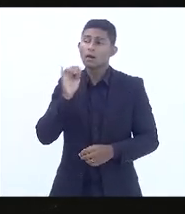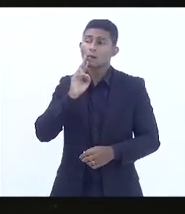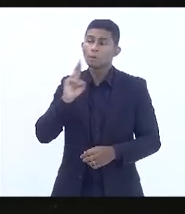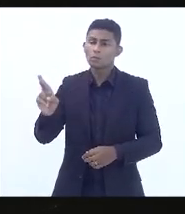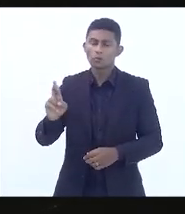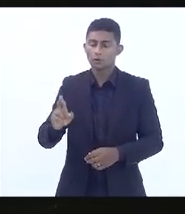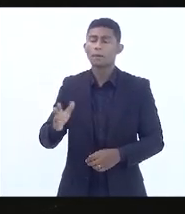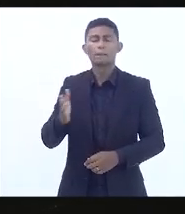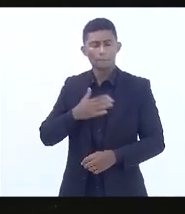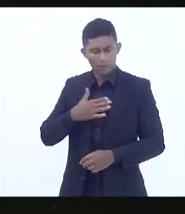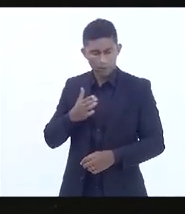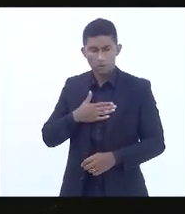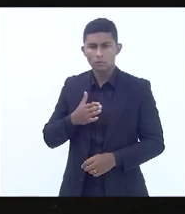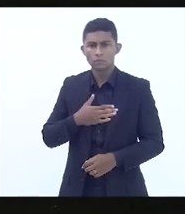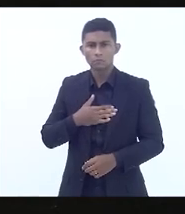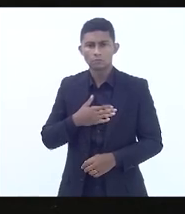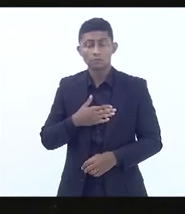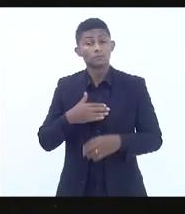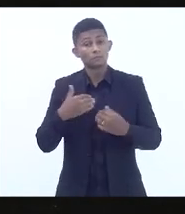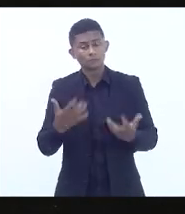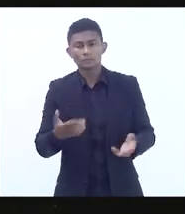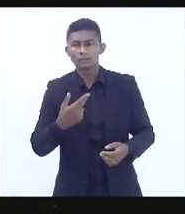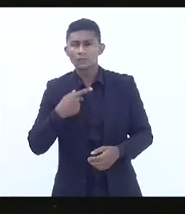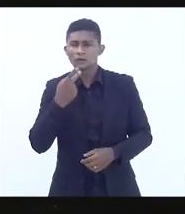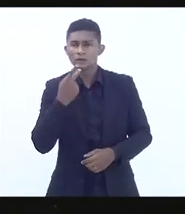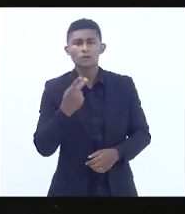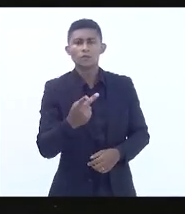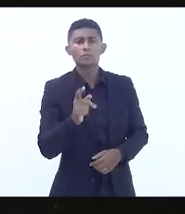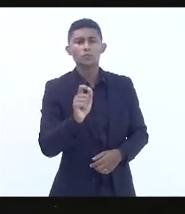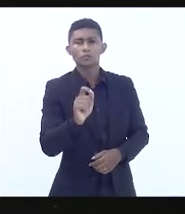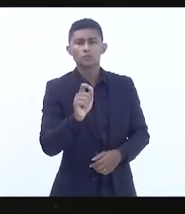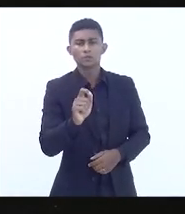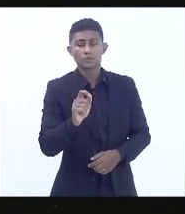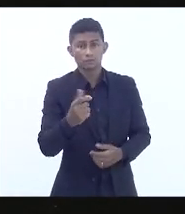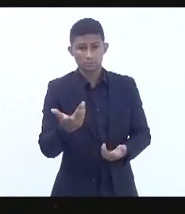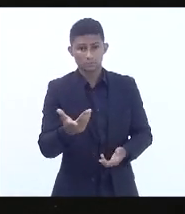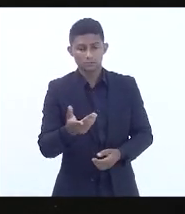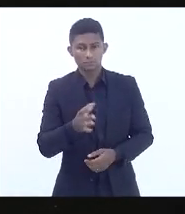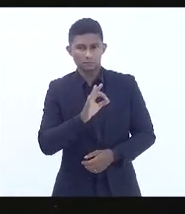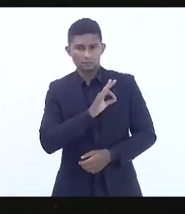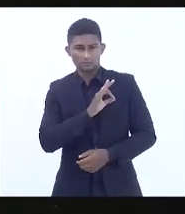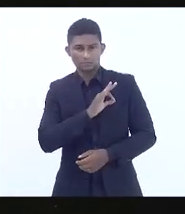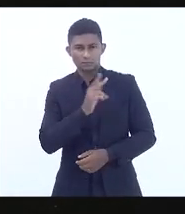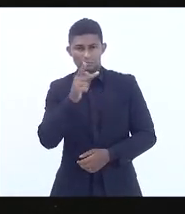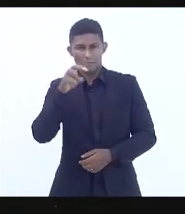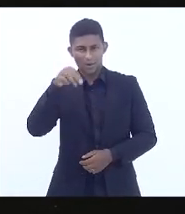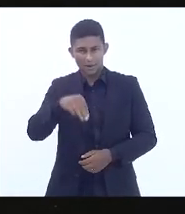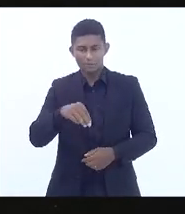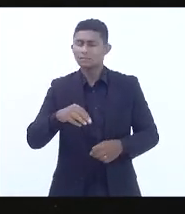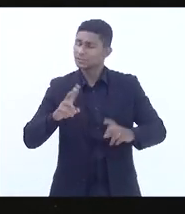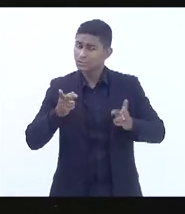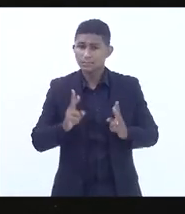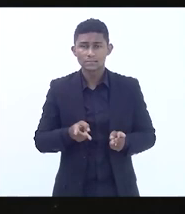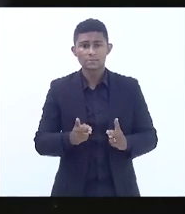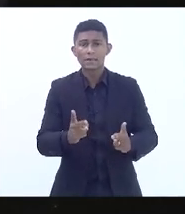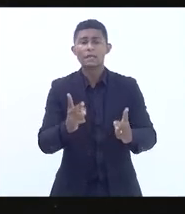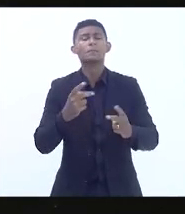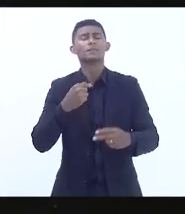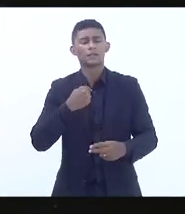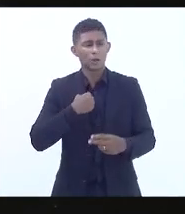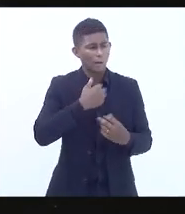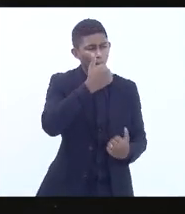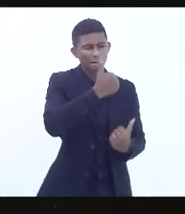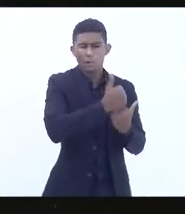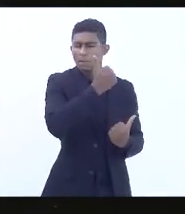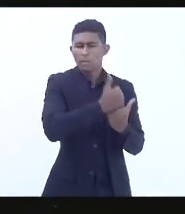quero falar, presidente, a Polícia Militar honrosa, que eu defendo sempre e falo que sempre